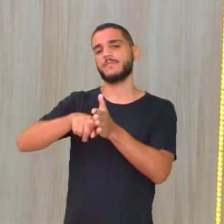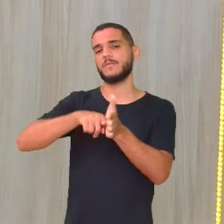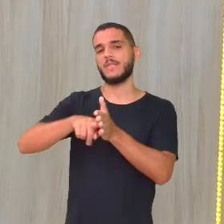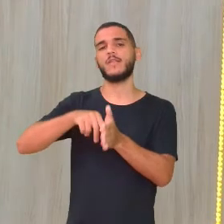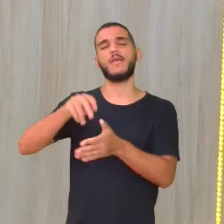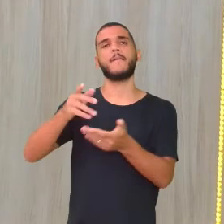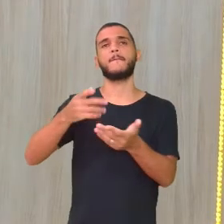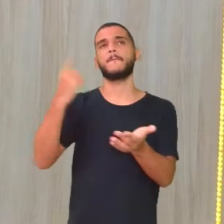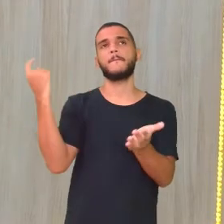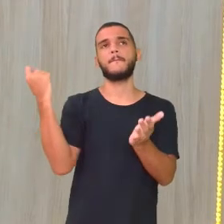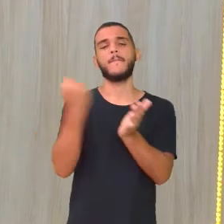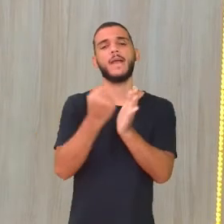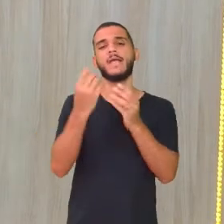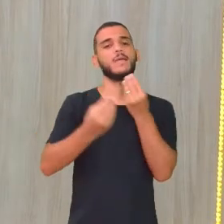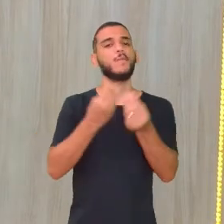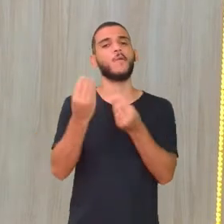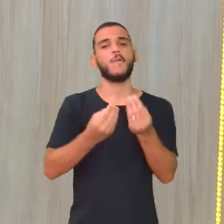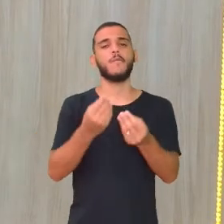aspas,